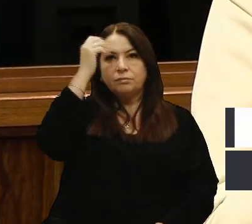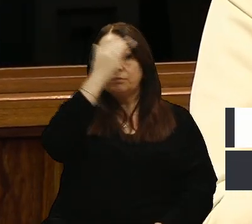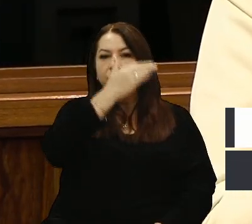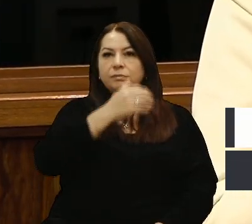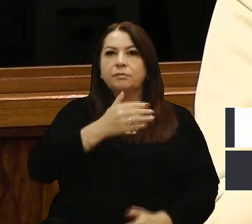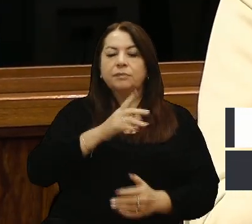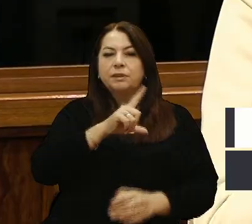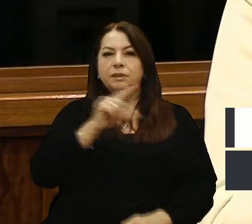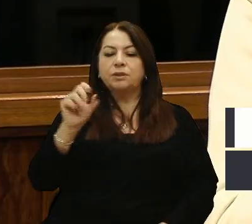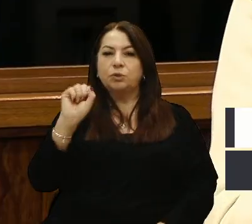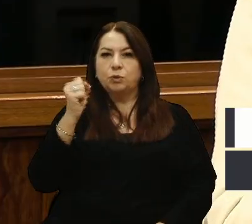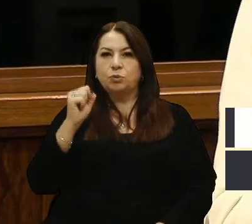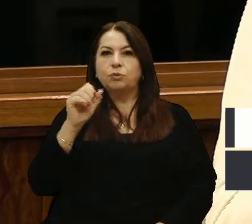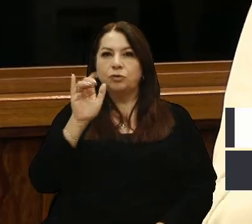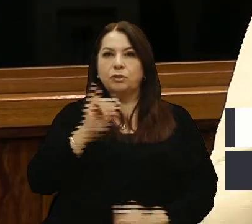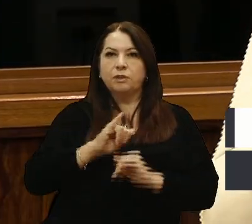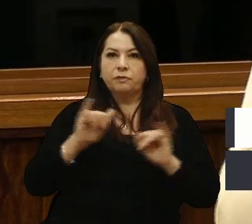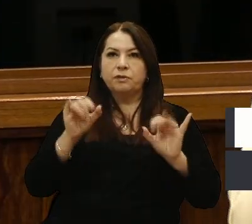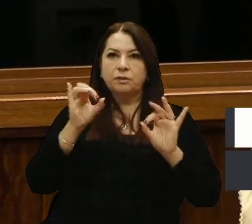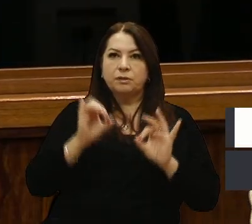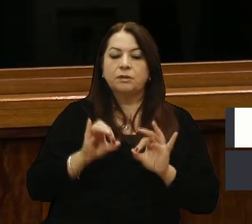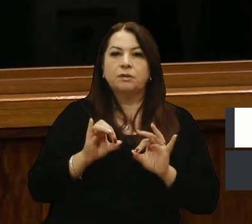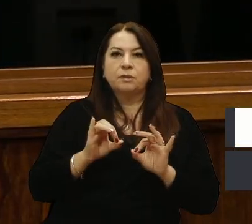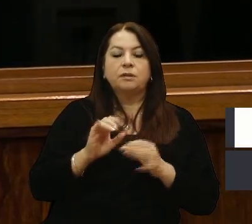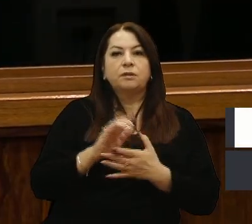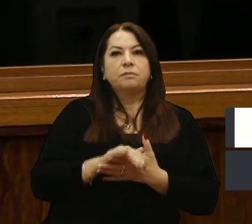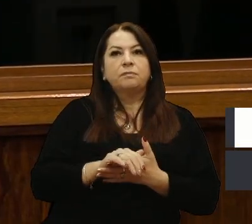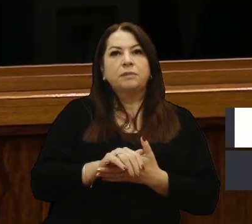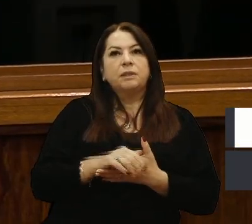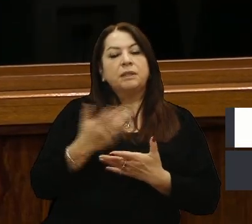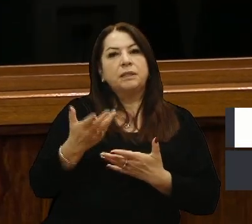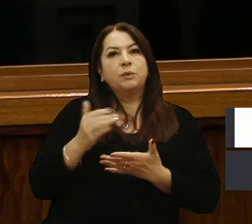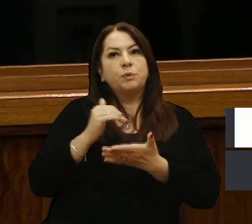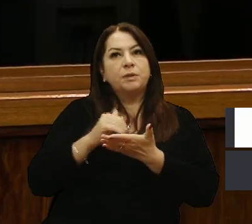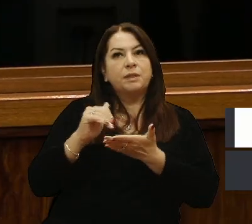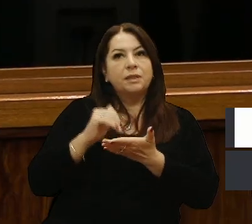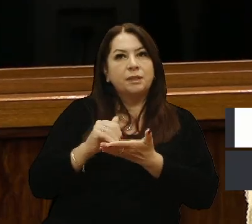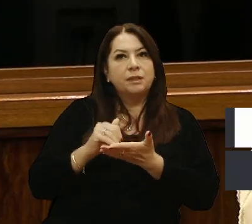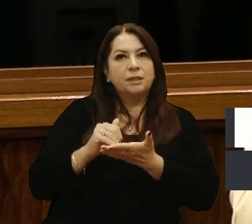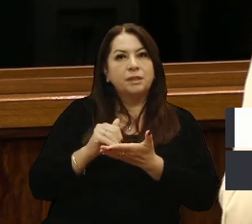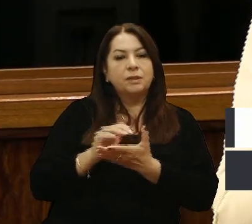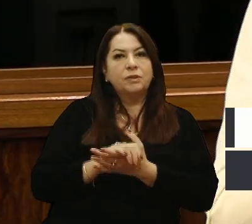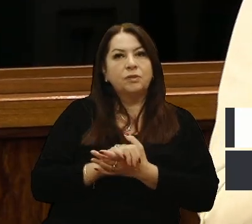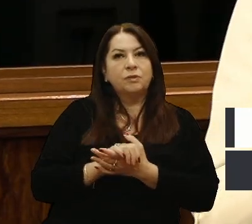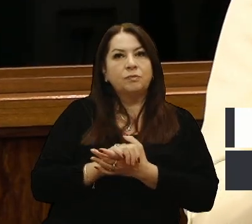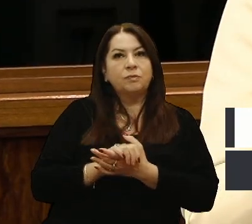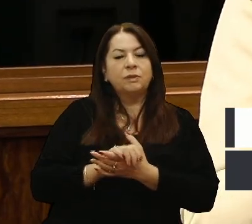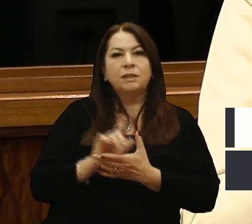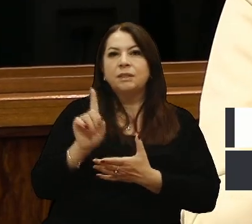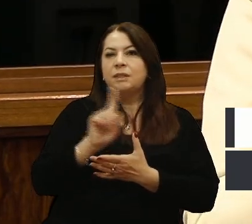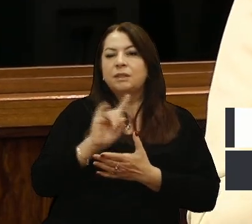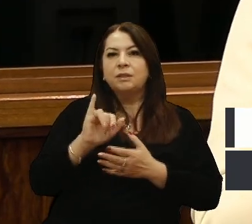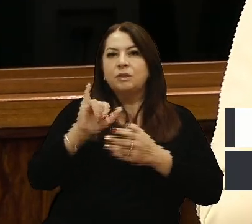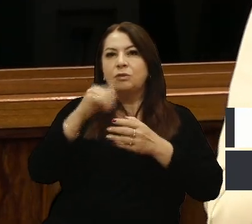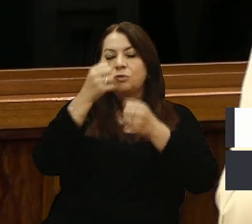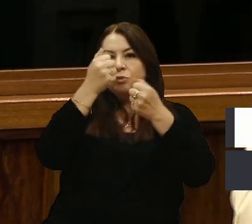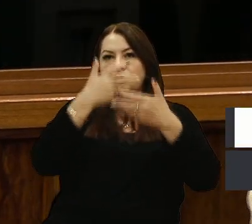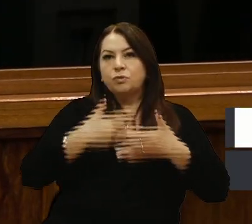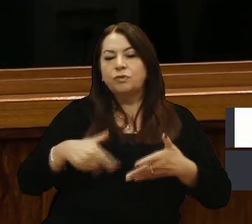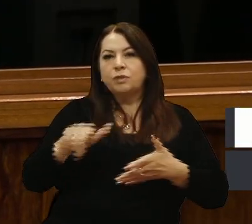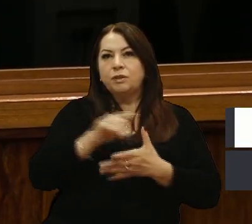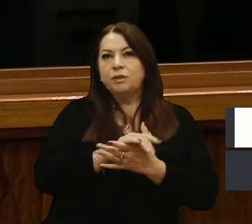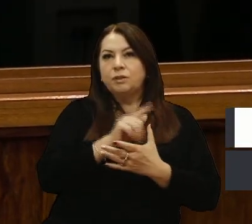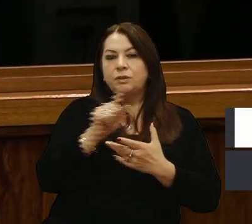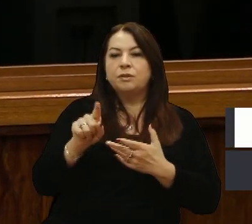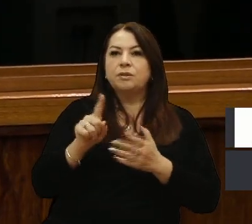às 8, já avisado, tudo certo, seus secretários não justificarem,